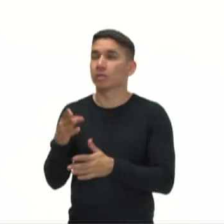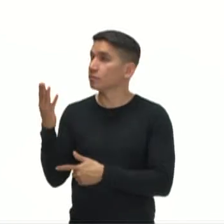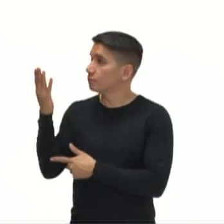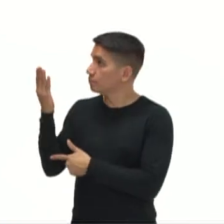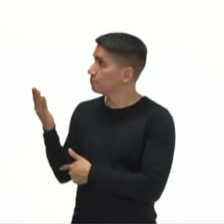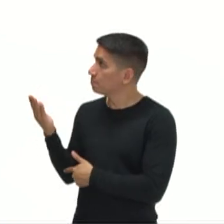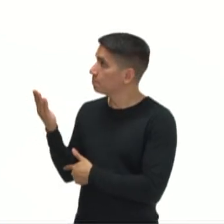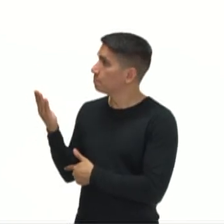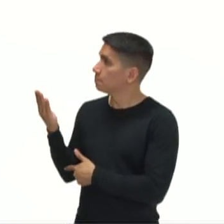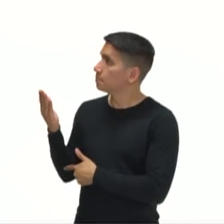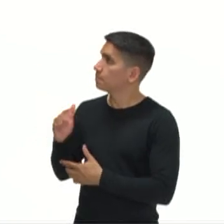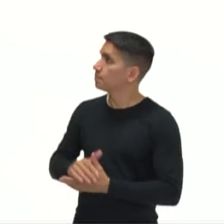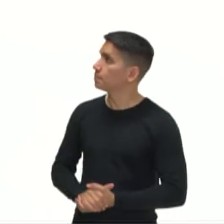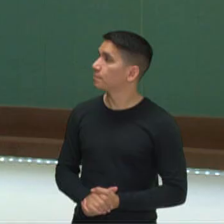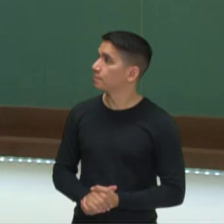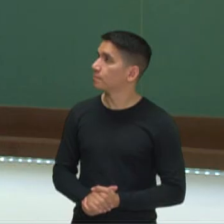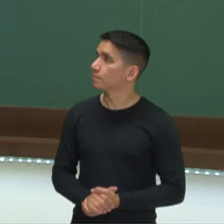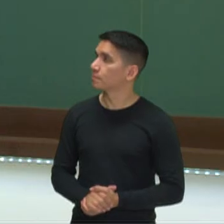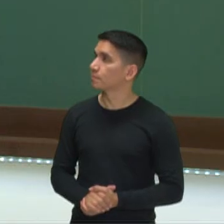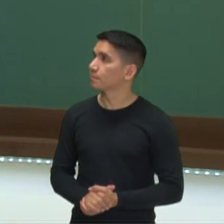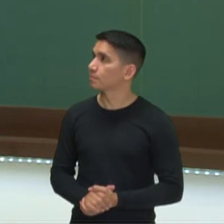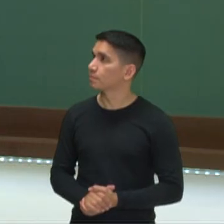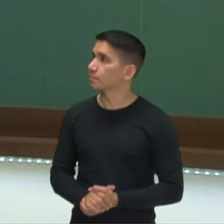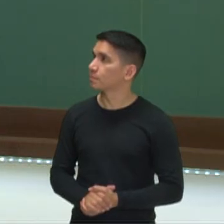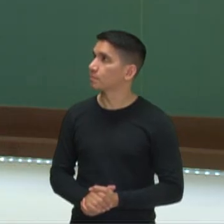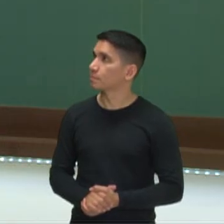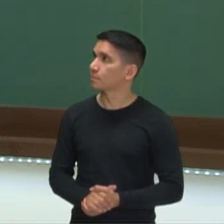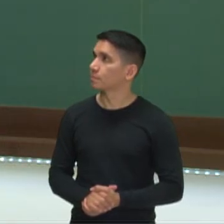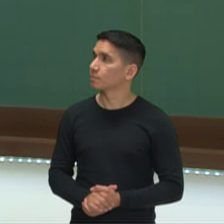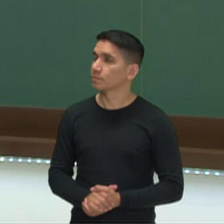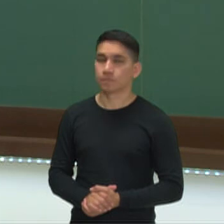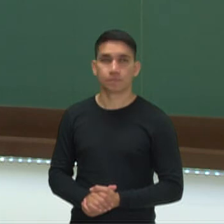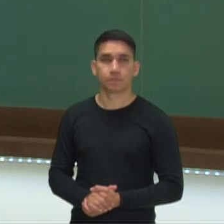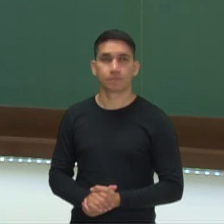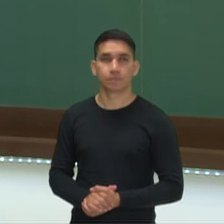3, 6 dividido por 20 vai dar